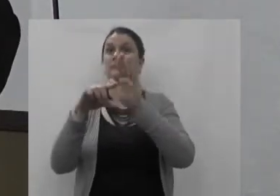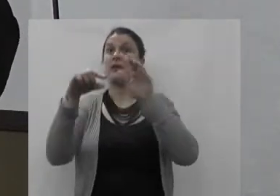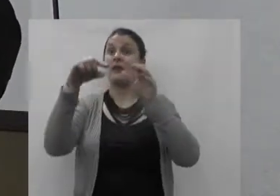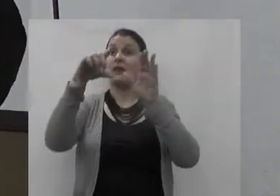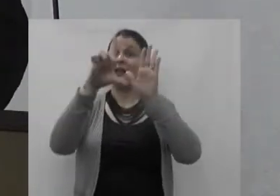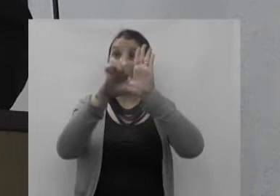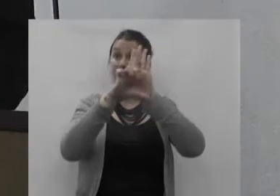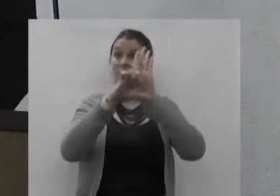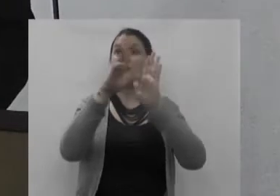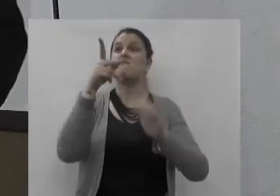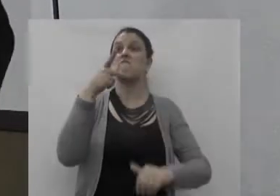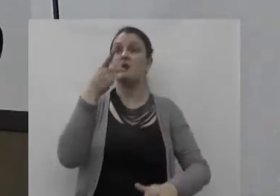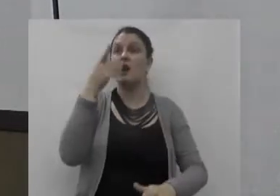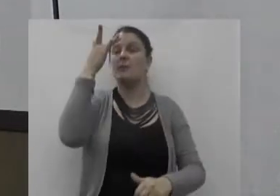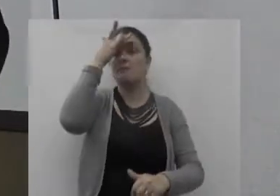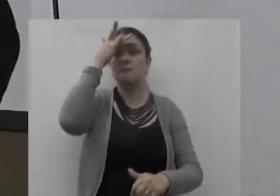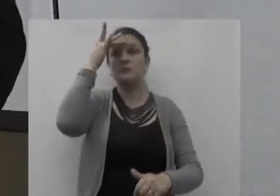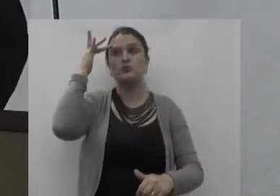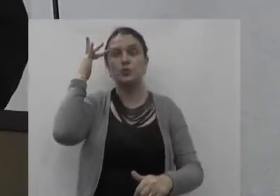respeito daquelas pessoas